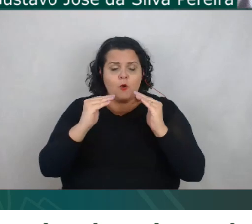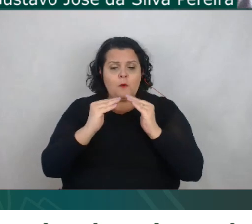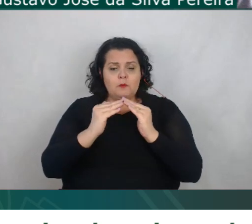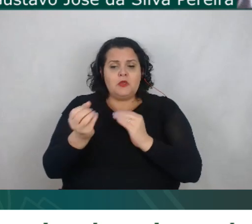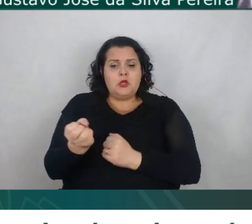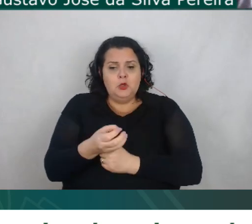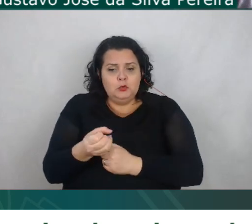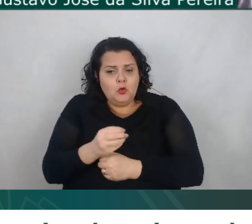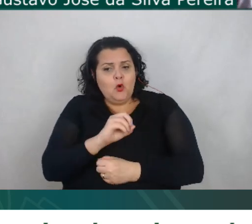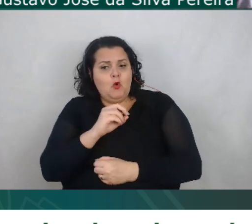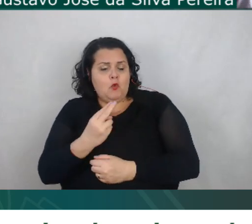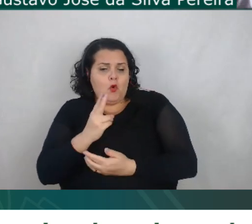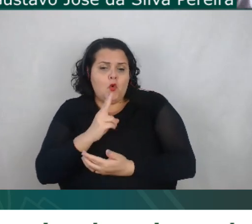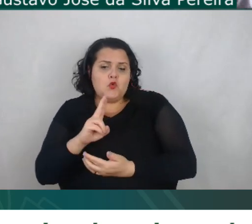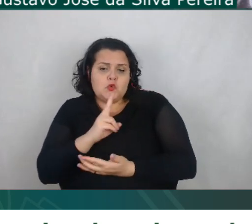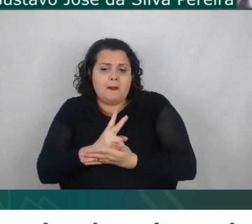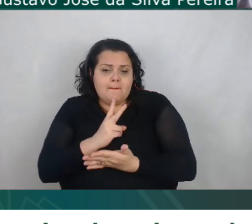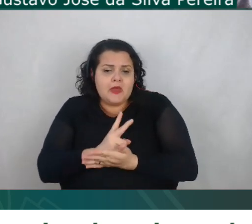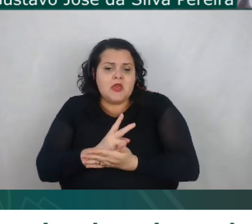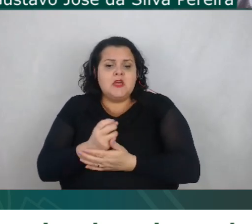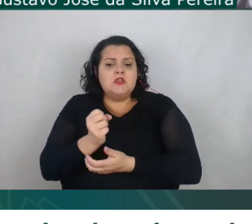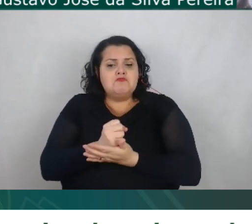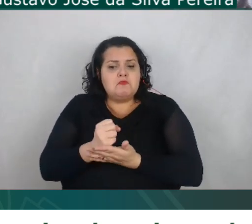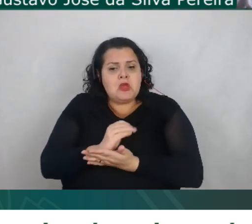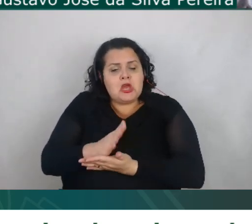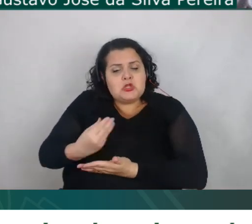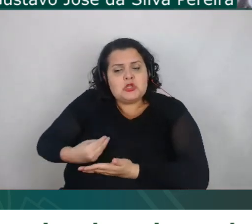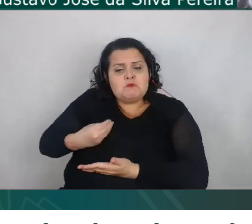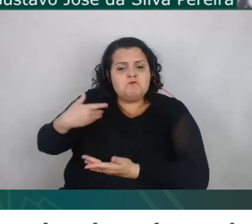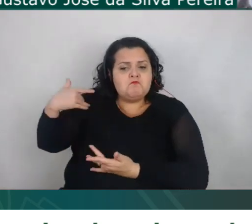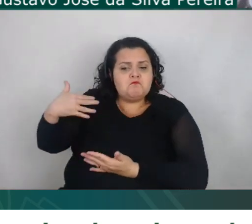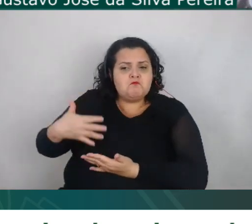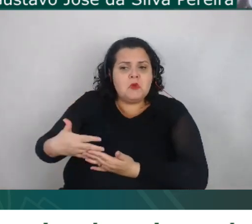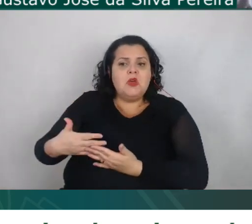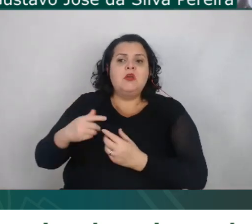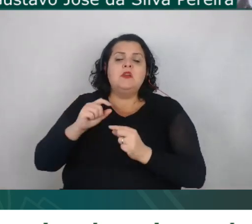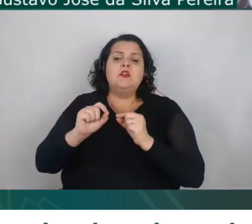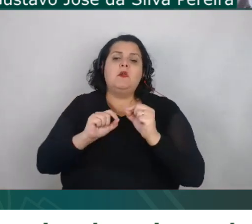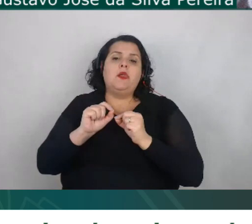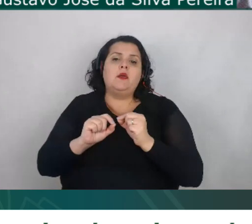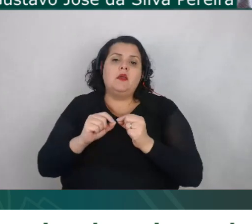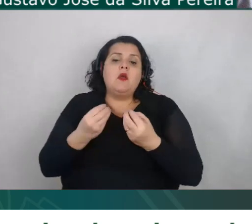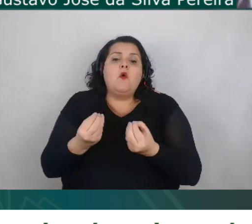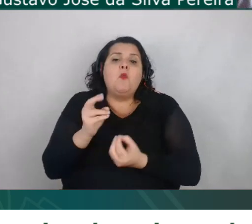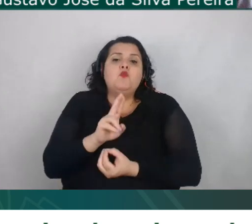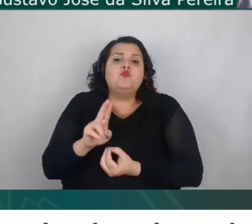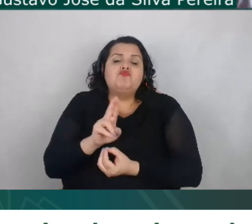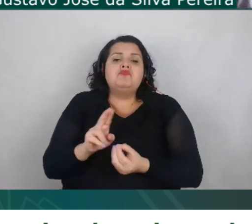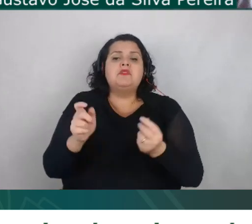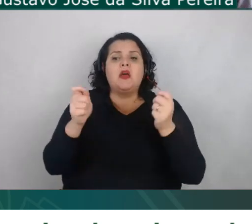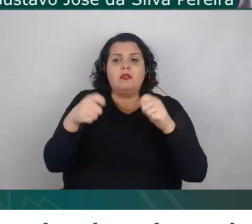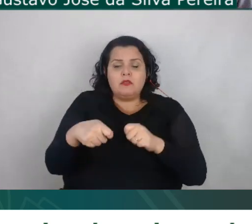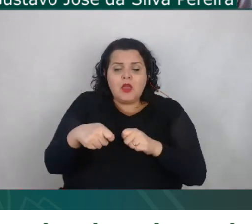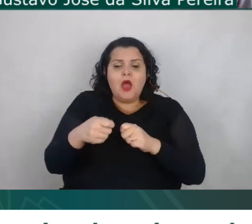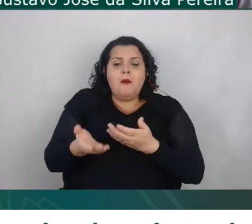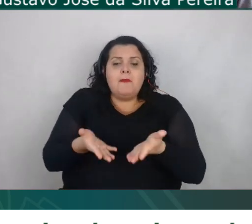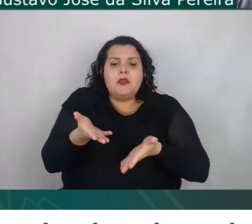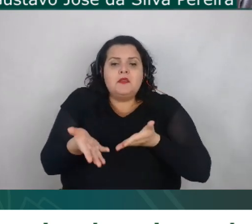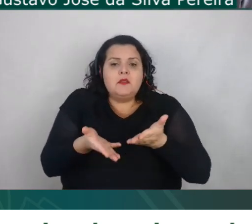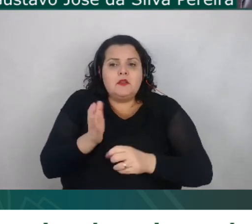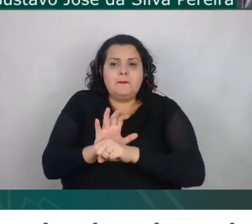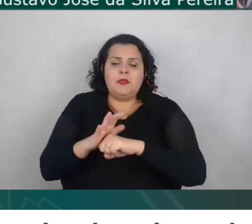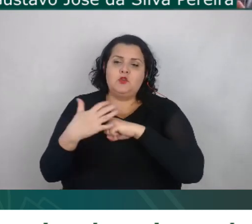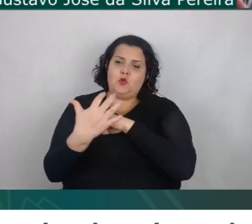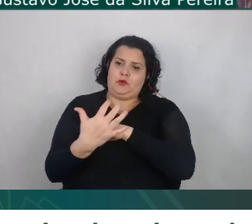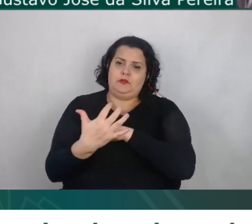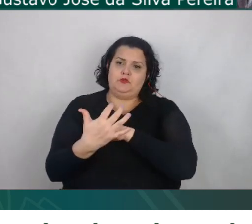esse reposicionamento de drogas podem ser utilizadas para o tratamento da Covid-19. Nós